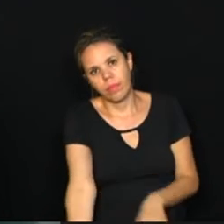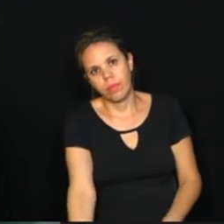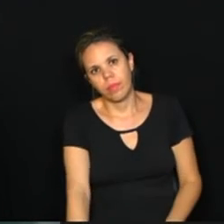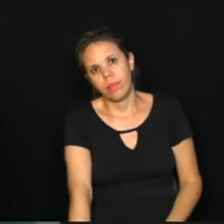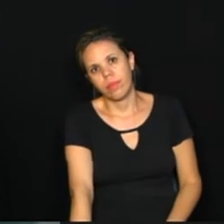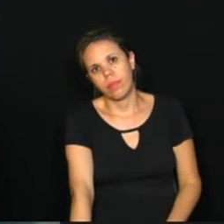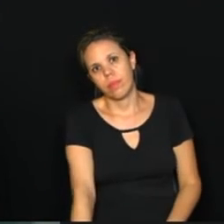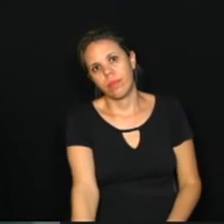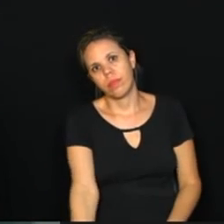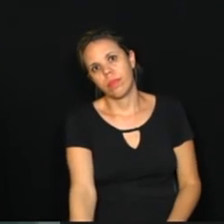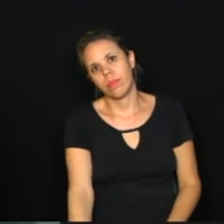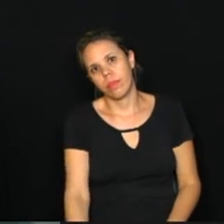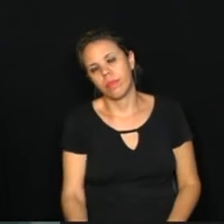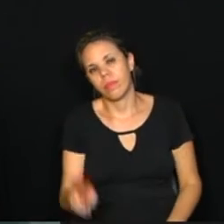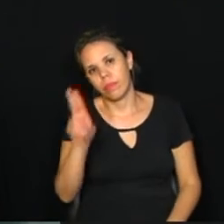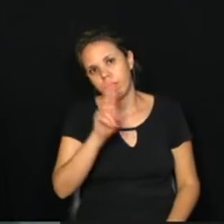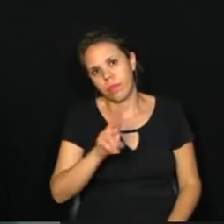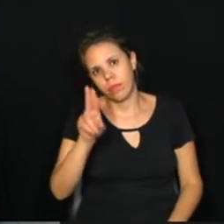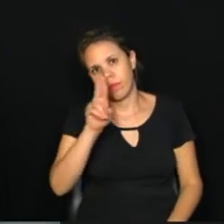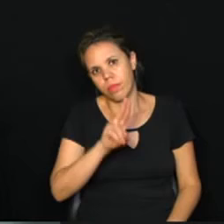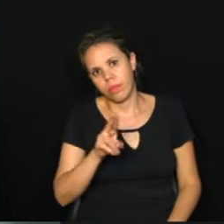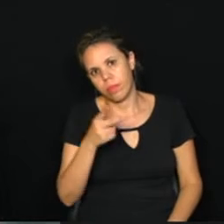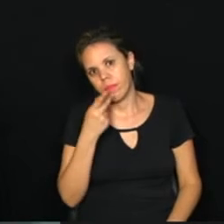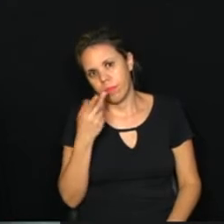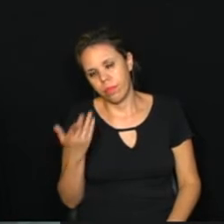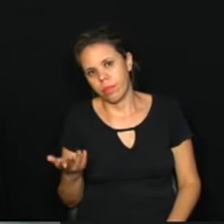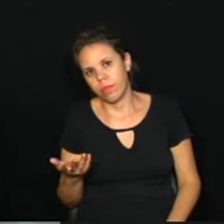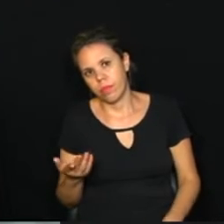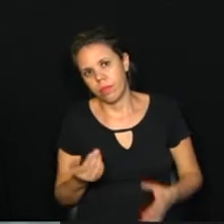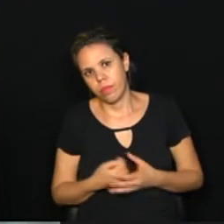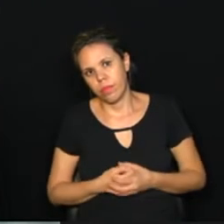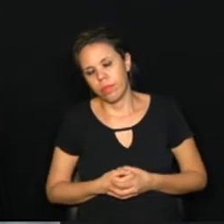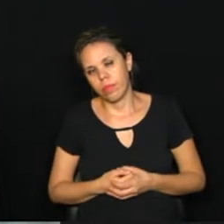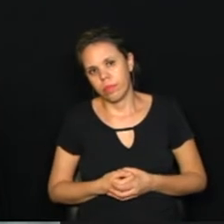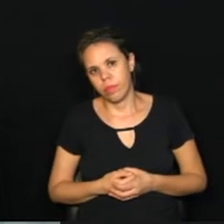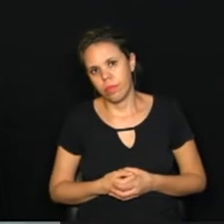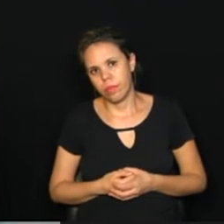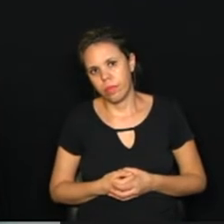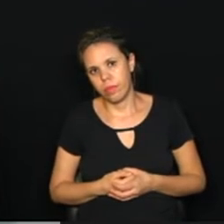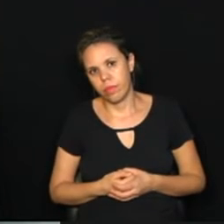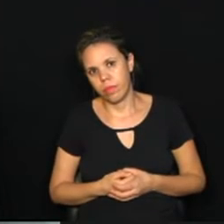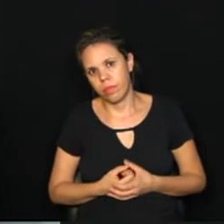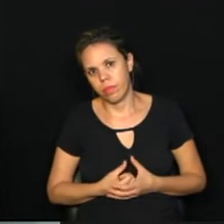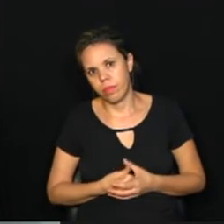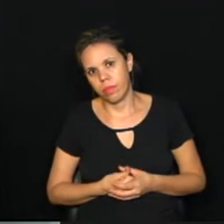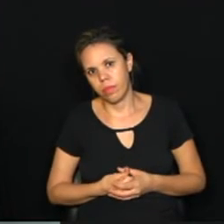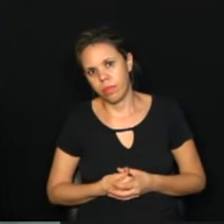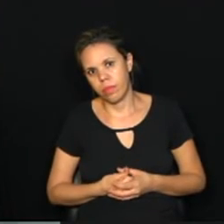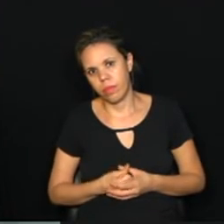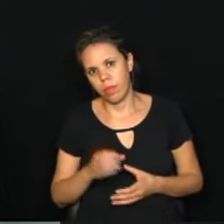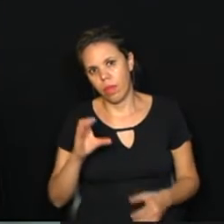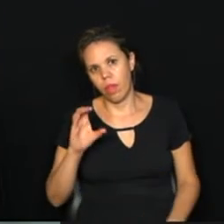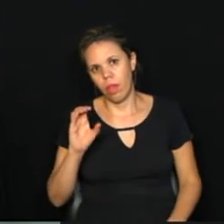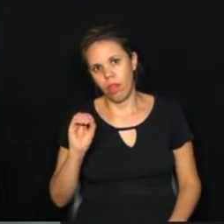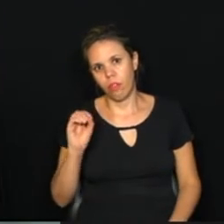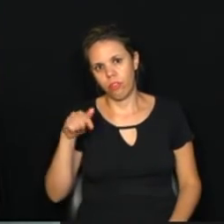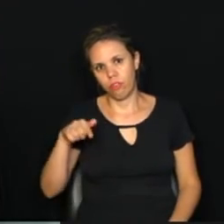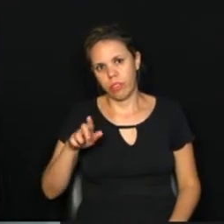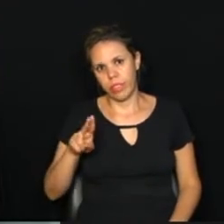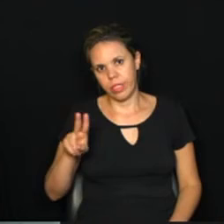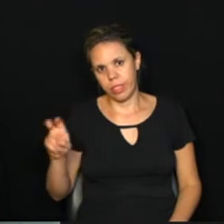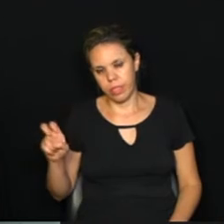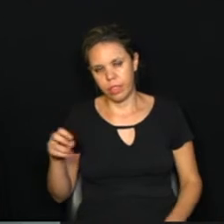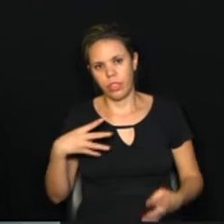WhatsApp bastante utilizado, como eu estava dizendo ali, pela rede do CONSEG de Barão Geraldo, tem nos